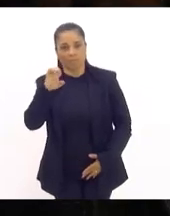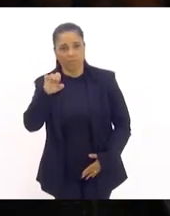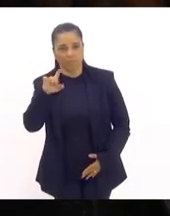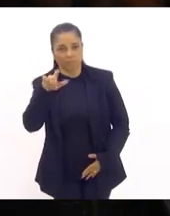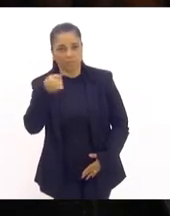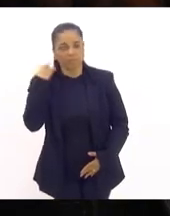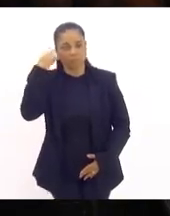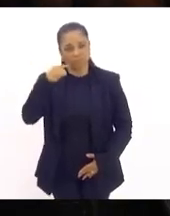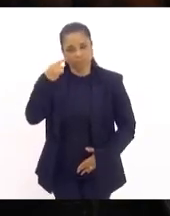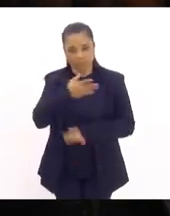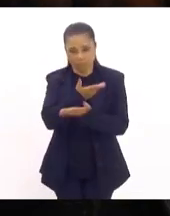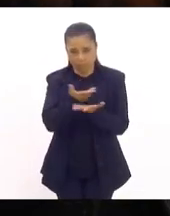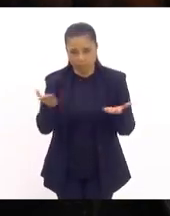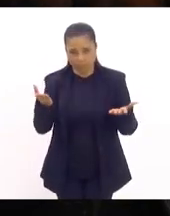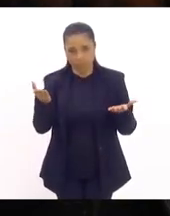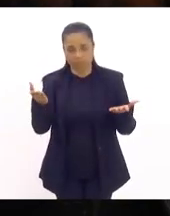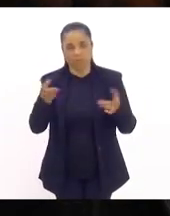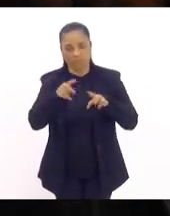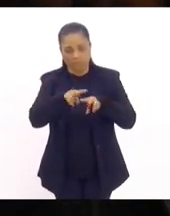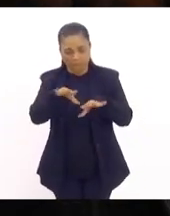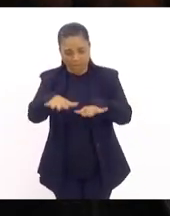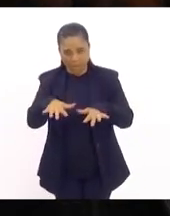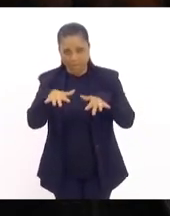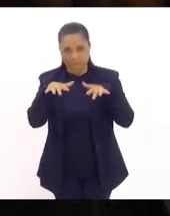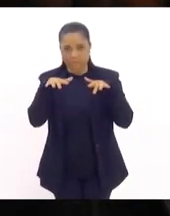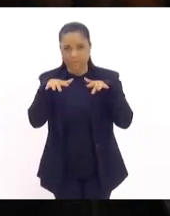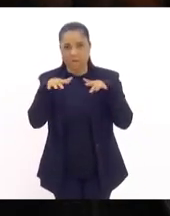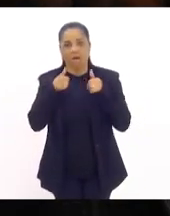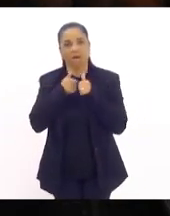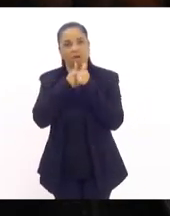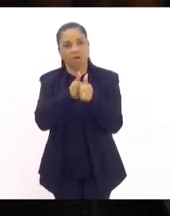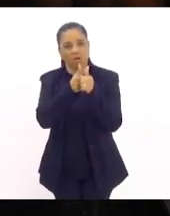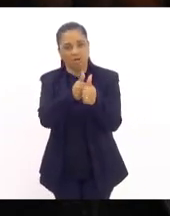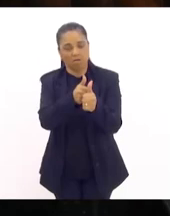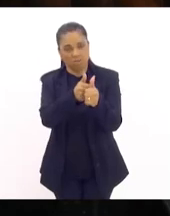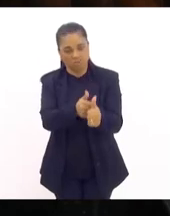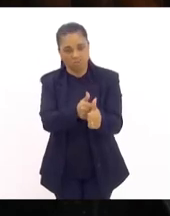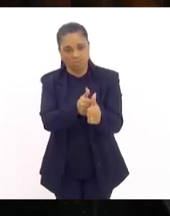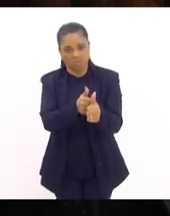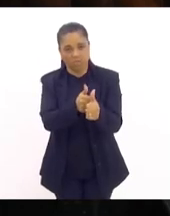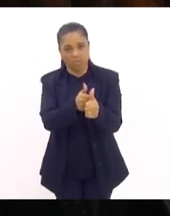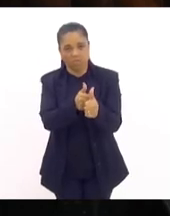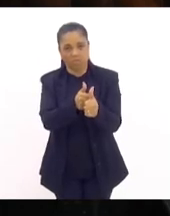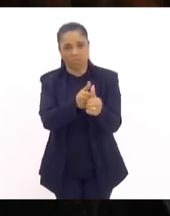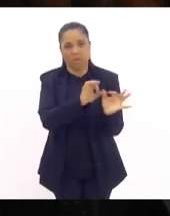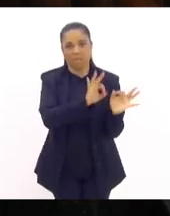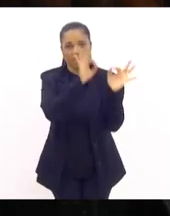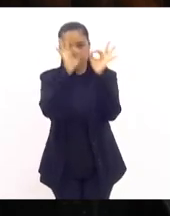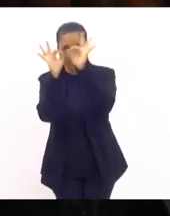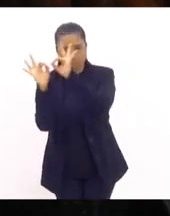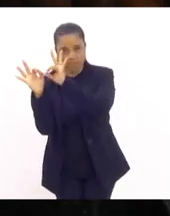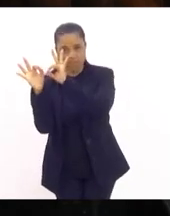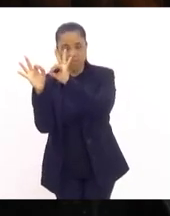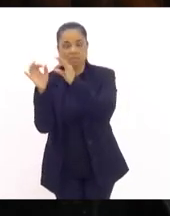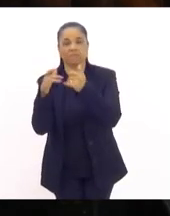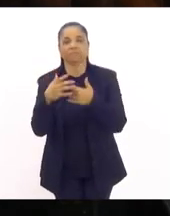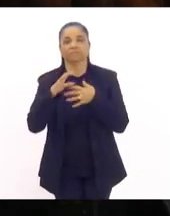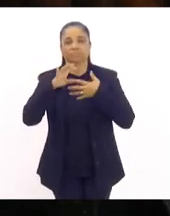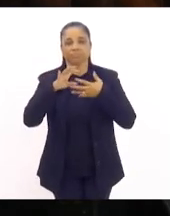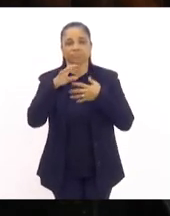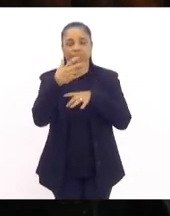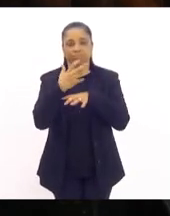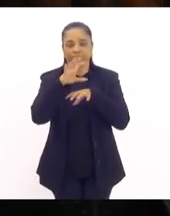deputados presentes em plenário e o que nos acompanha de forma remota, senhoras e